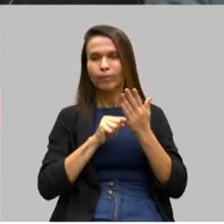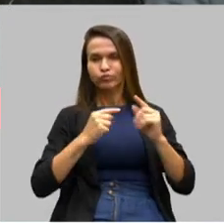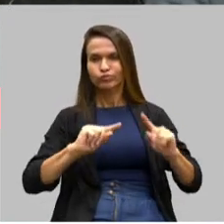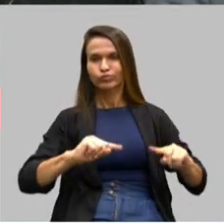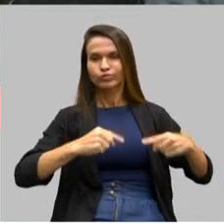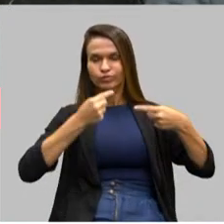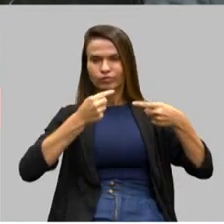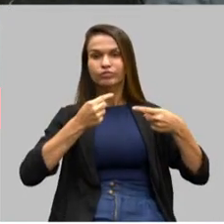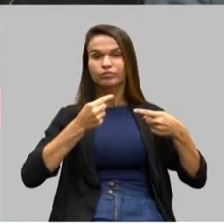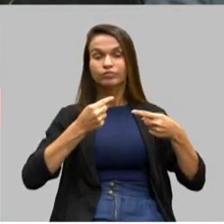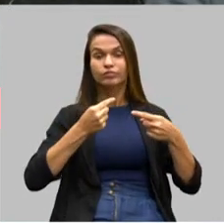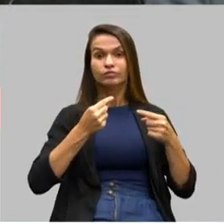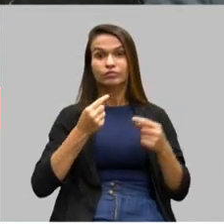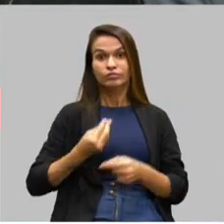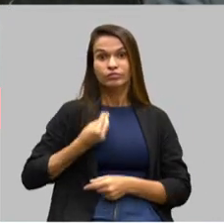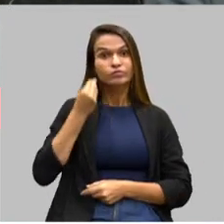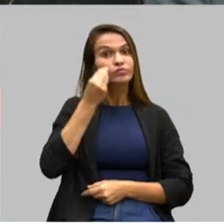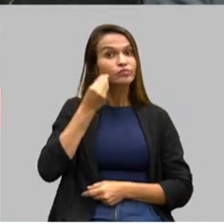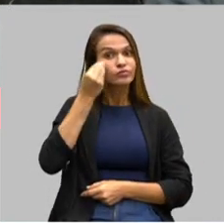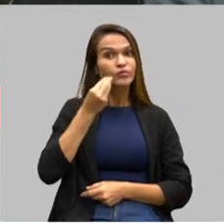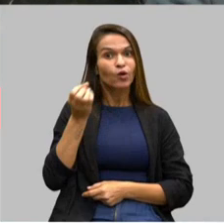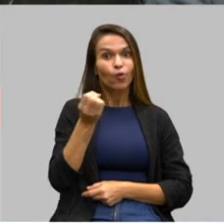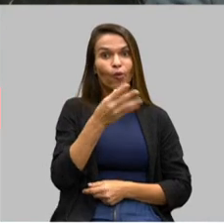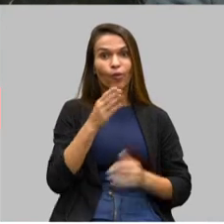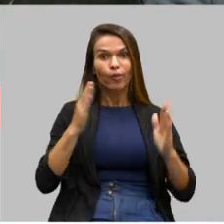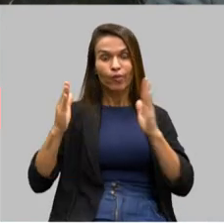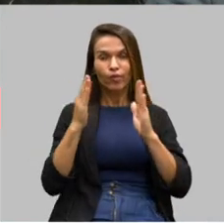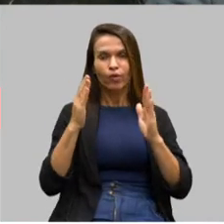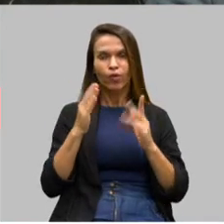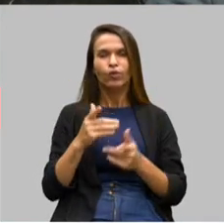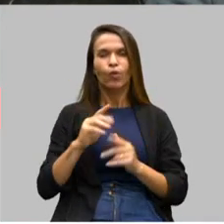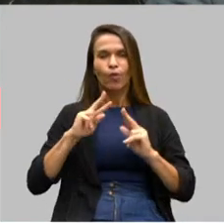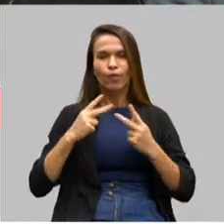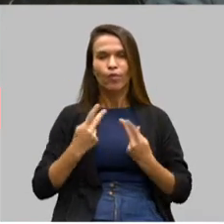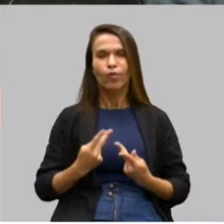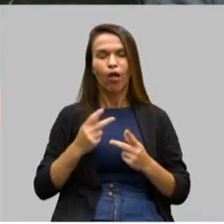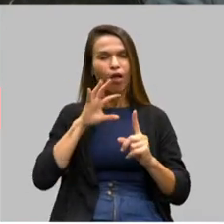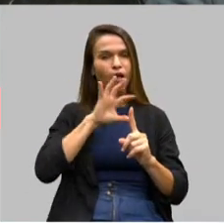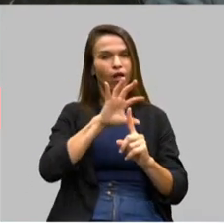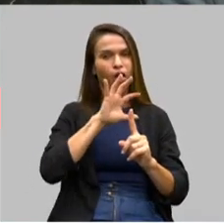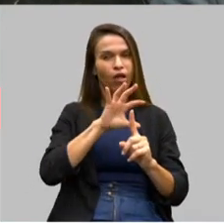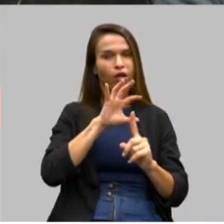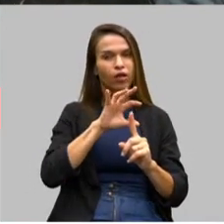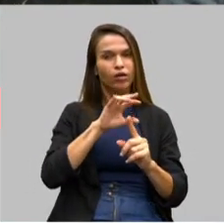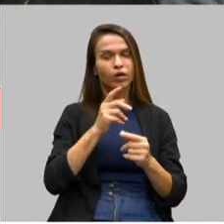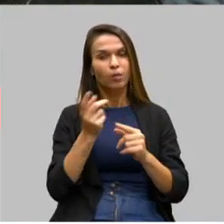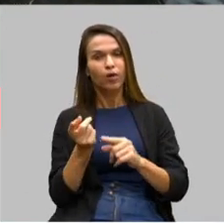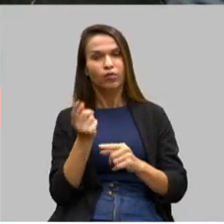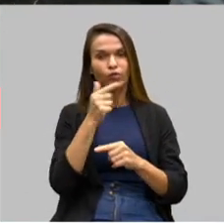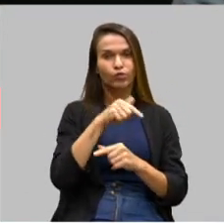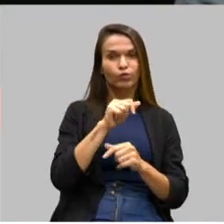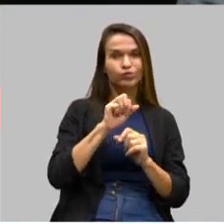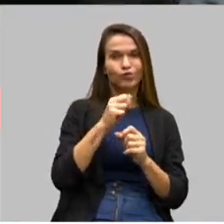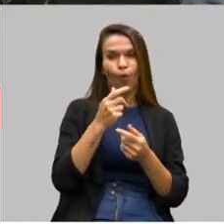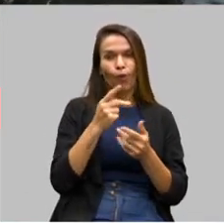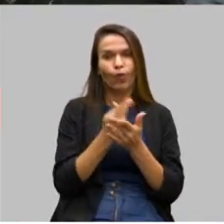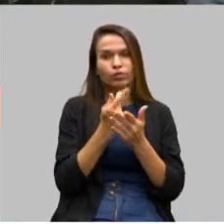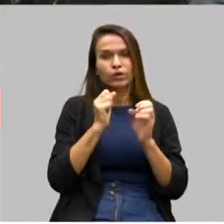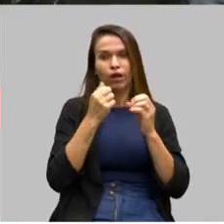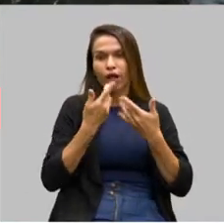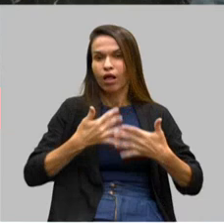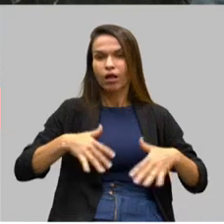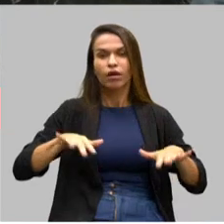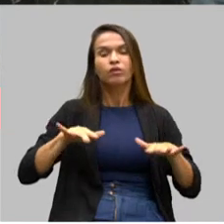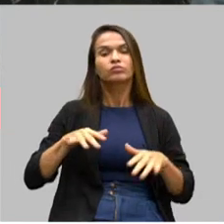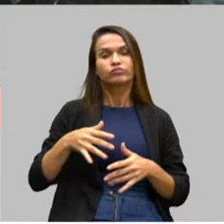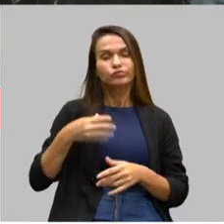Vivemos uma nova época em que o homem interfere na natureza mais do que os fenômenos naturais. E teremos de conviver, portanto, por muito